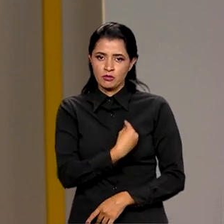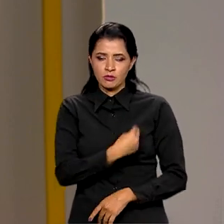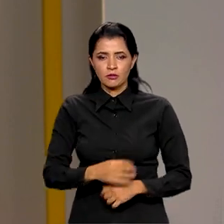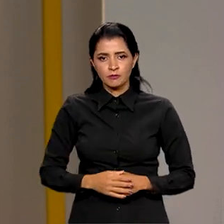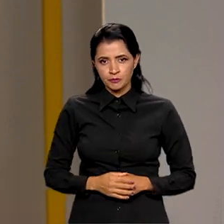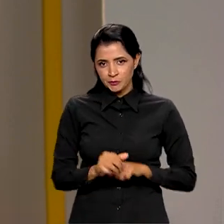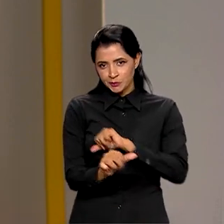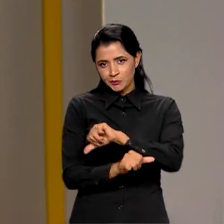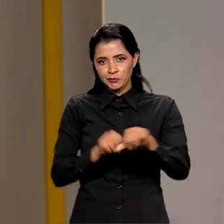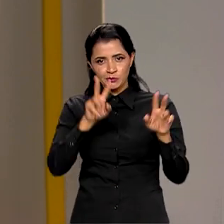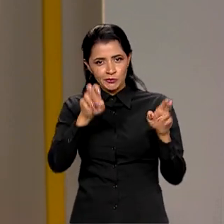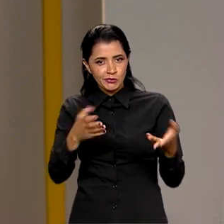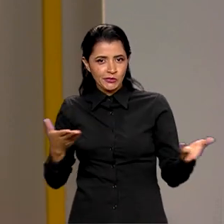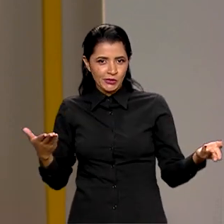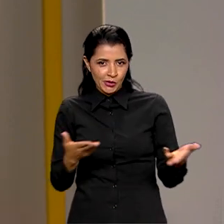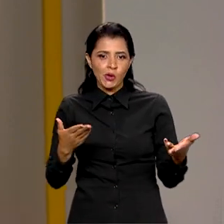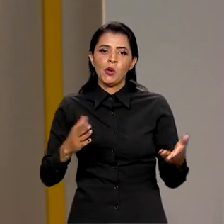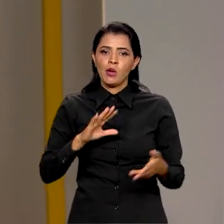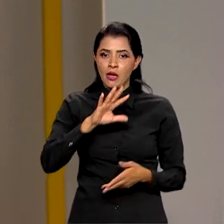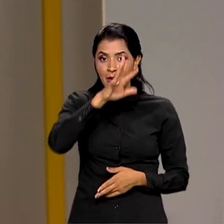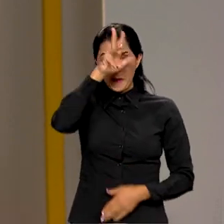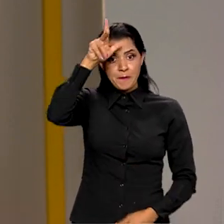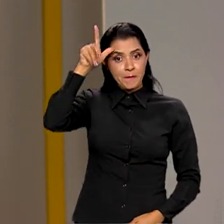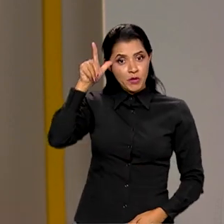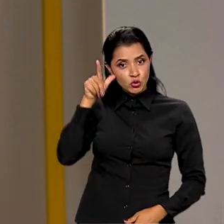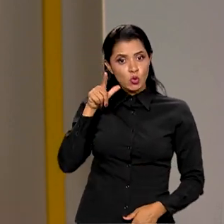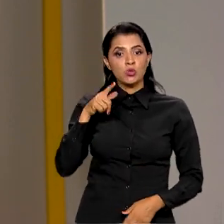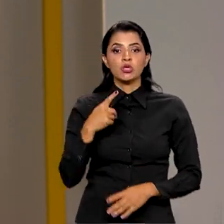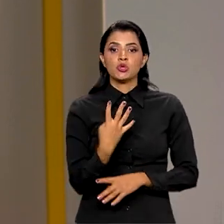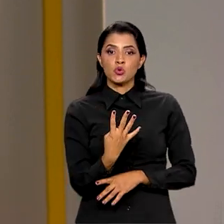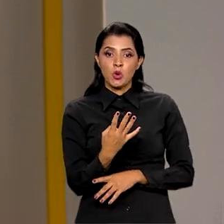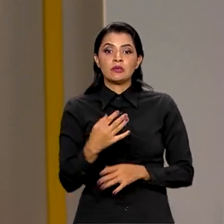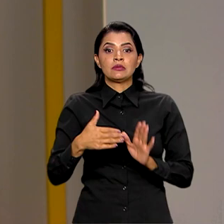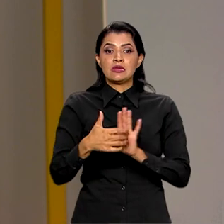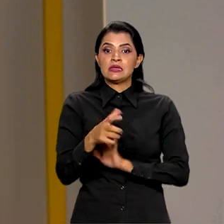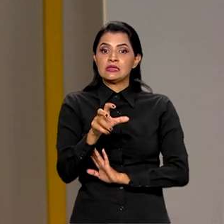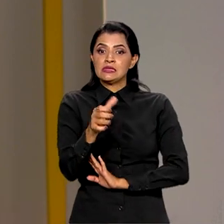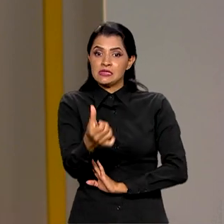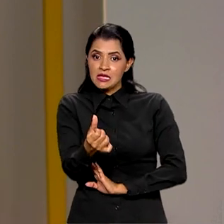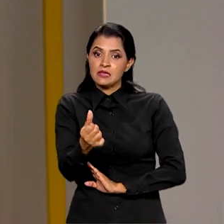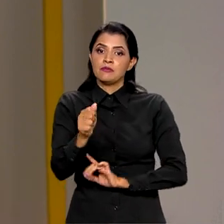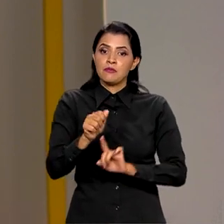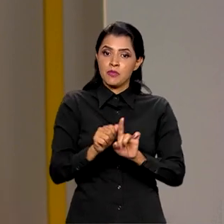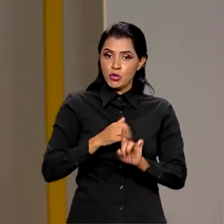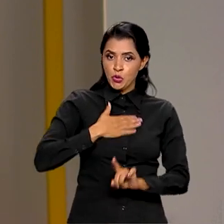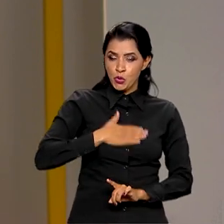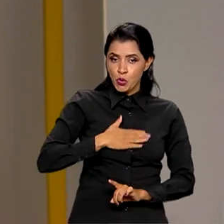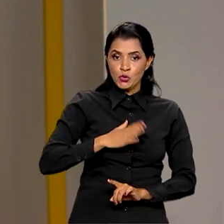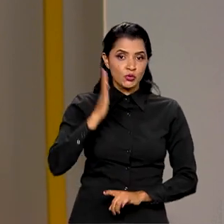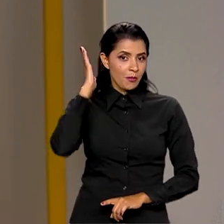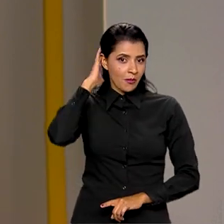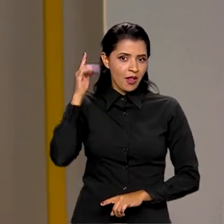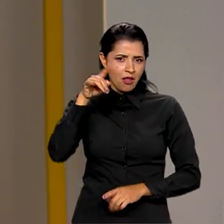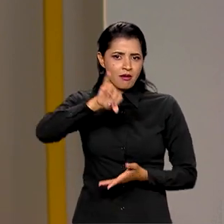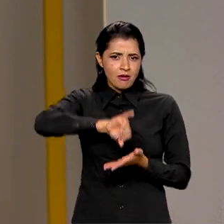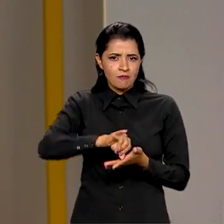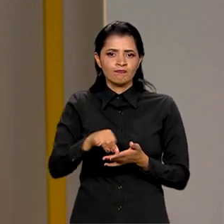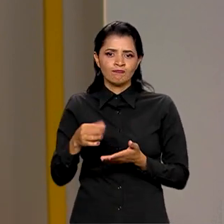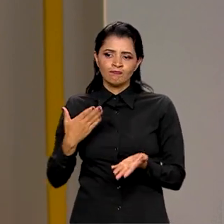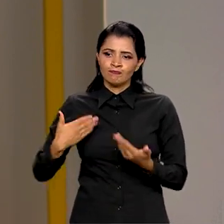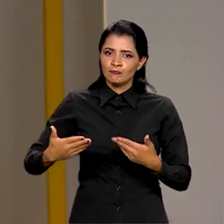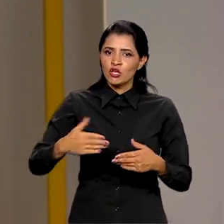Vamos mudar de assunto? Vamos falar de Amazônia. De 4 a 6 de agosto, a cidade de Belém, no Pará, vai sediar os